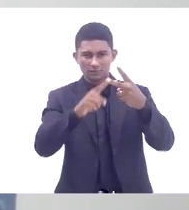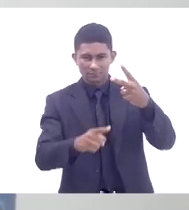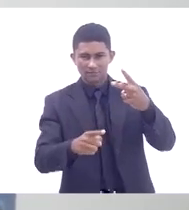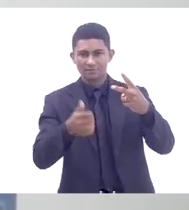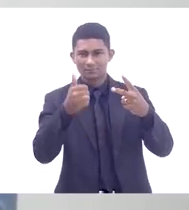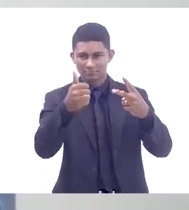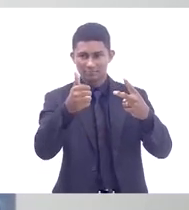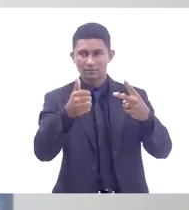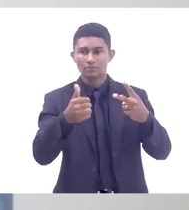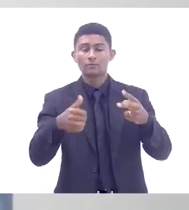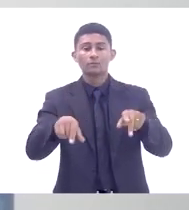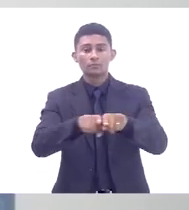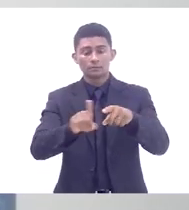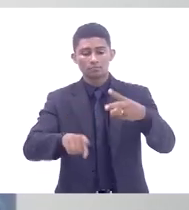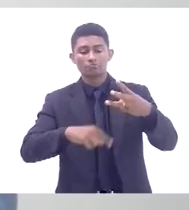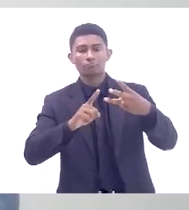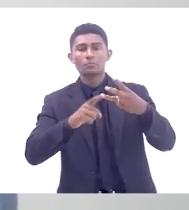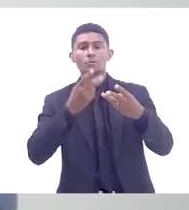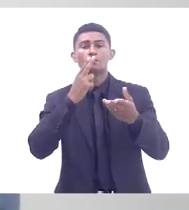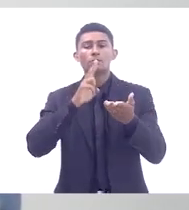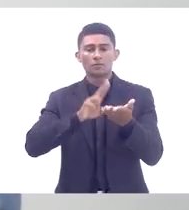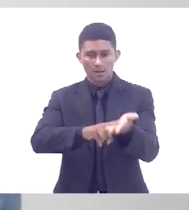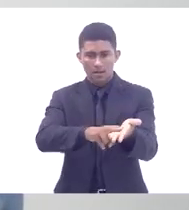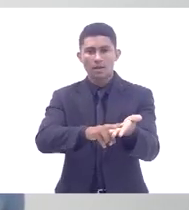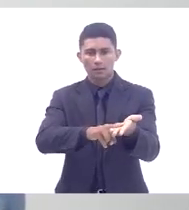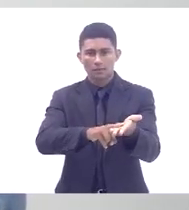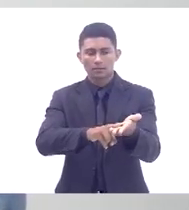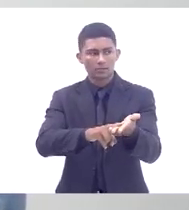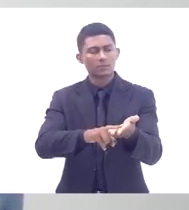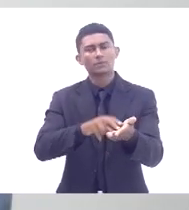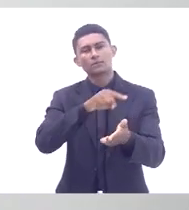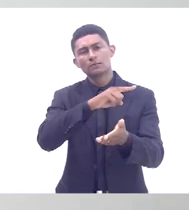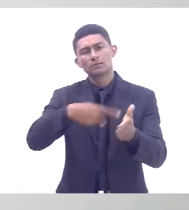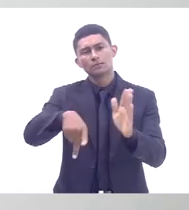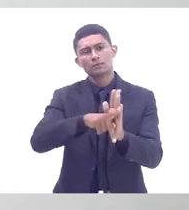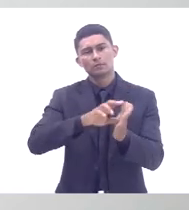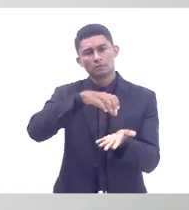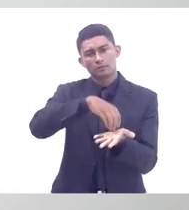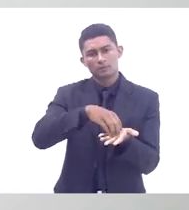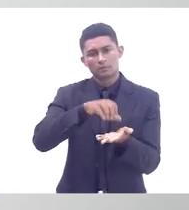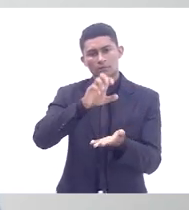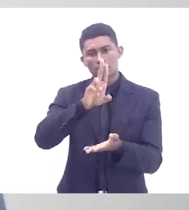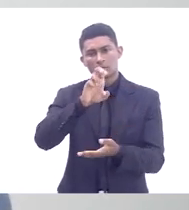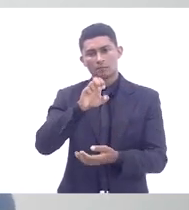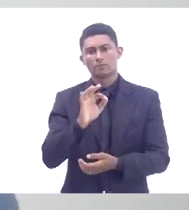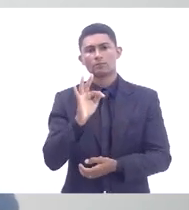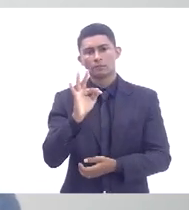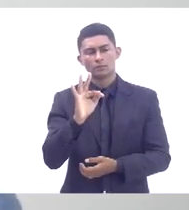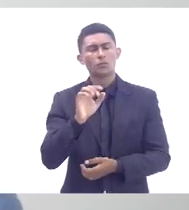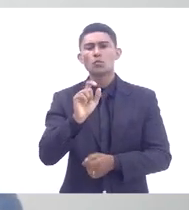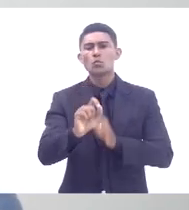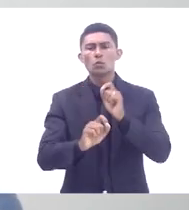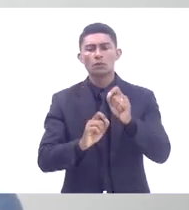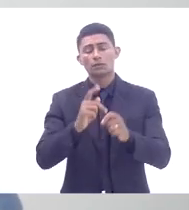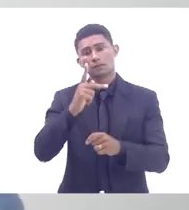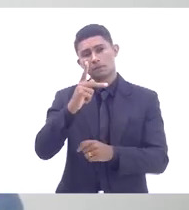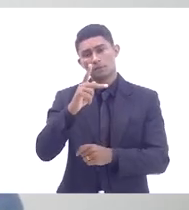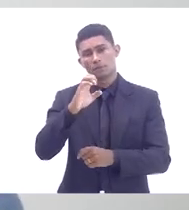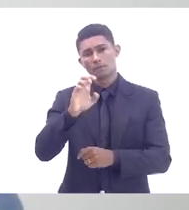e uma carta né produzida pela doença em relação ao pcv e os pontos é